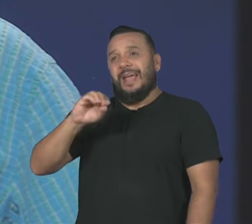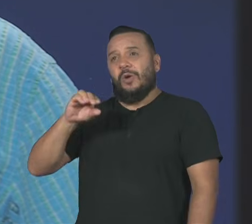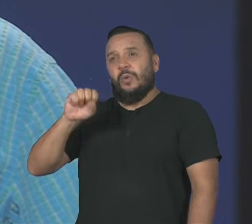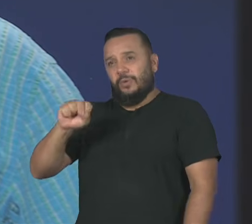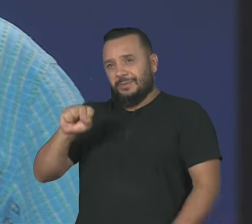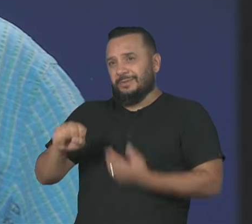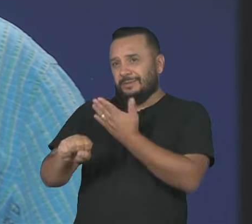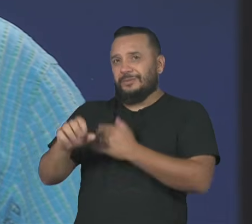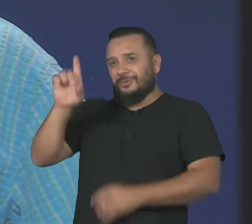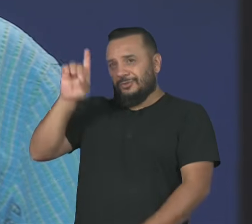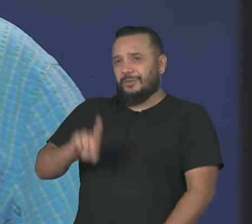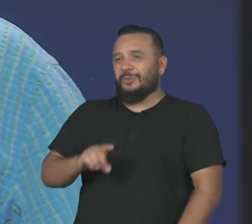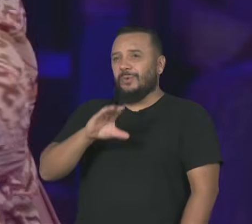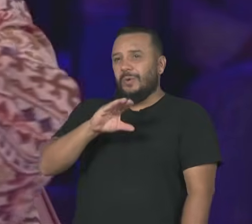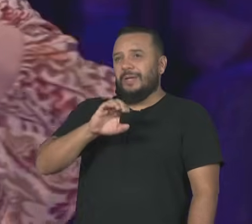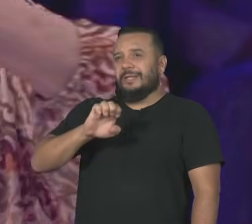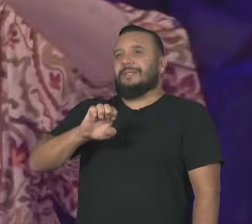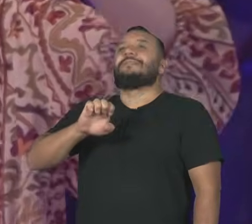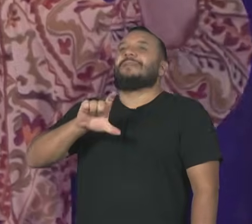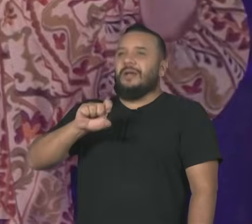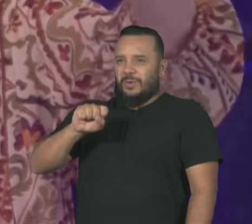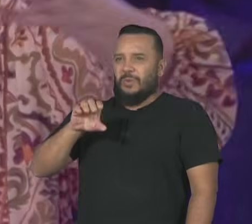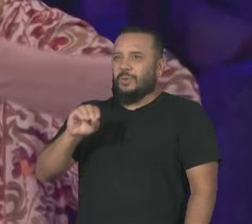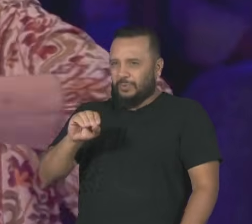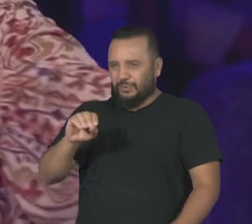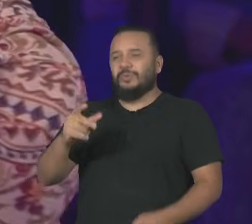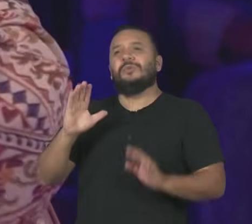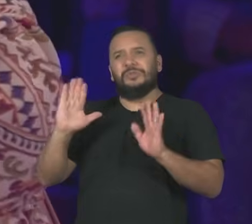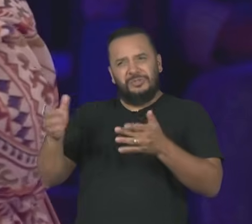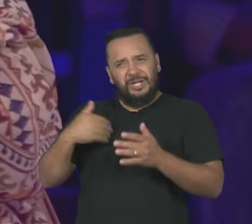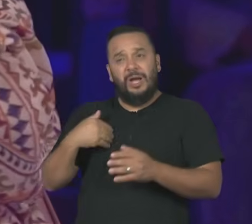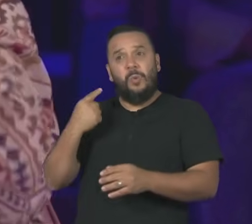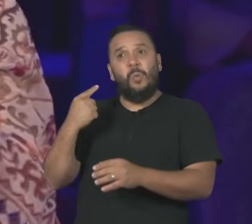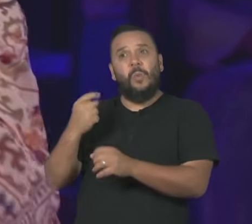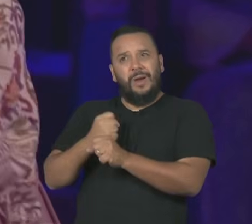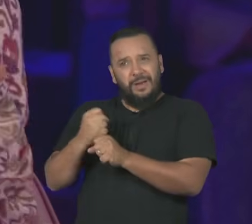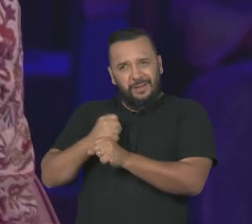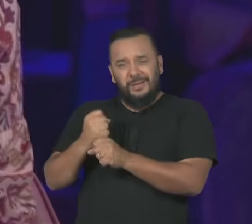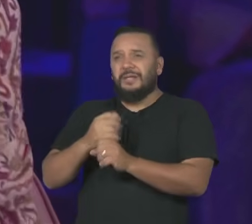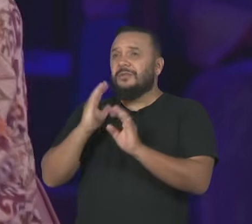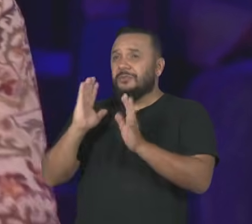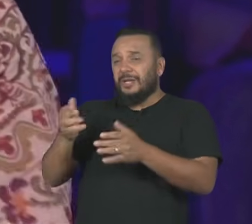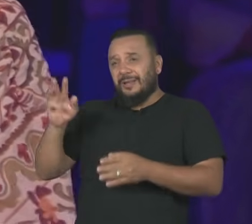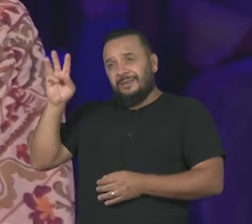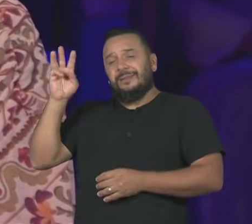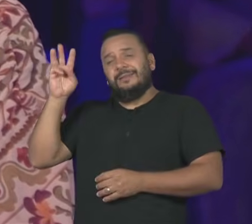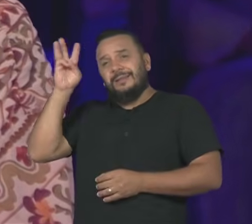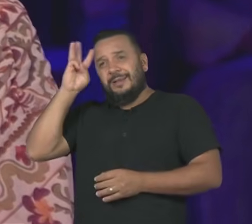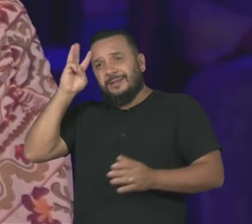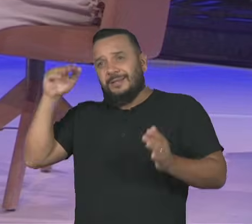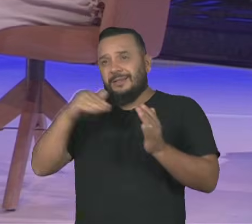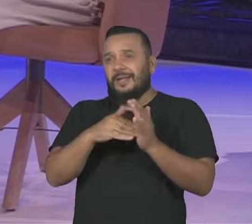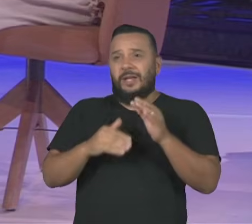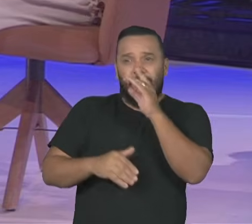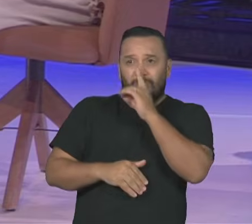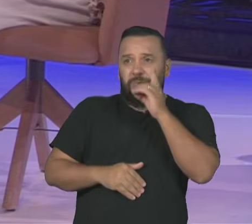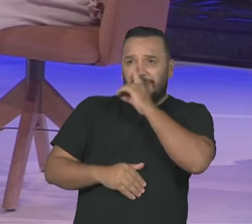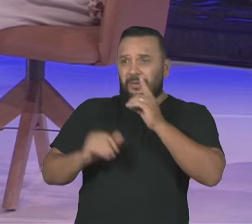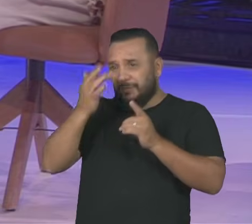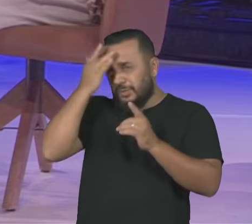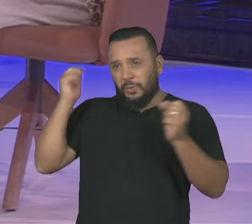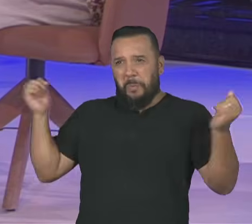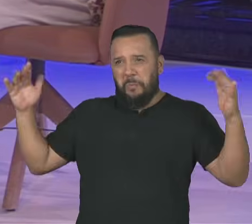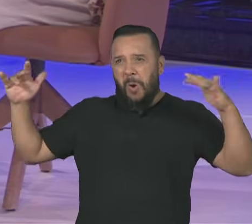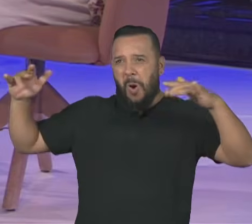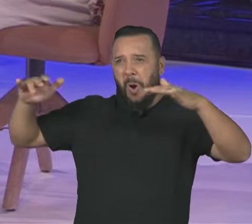Celso Nunes, que também lotou durante um ano, de terça a domingo. Antes